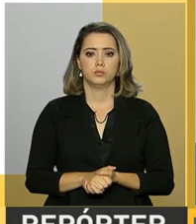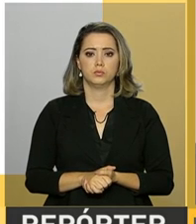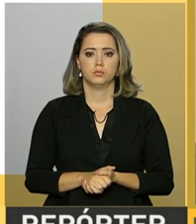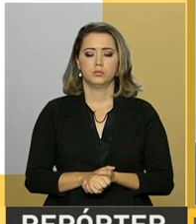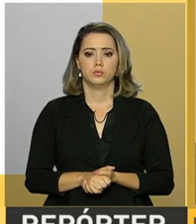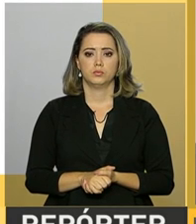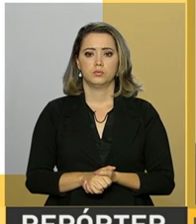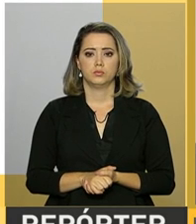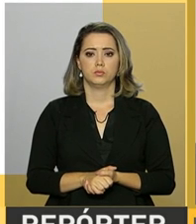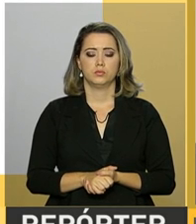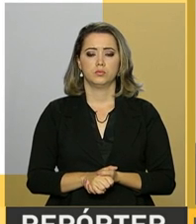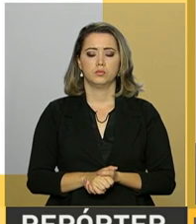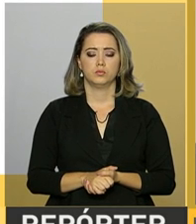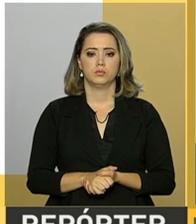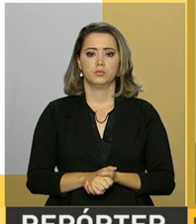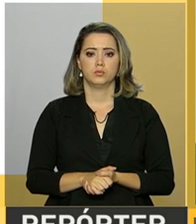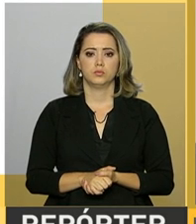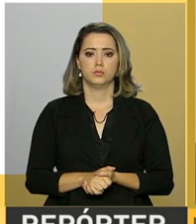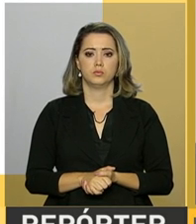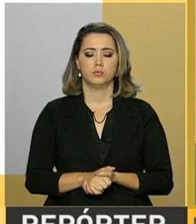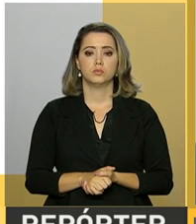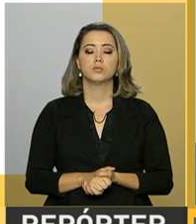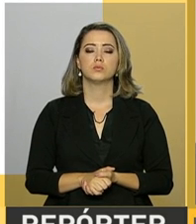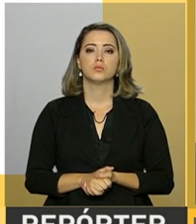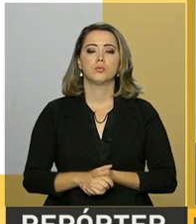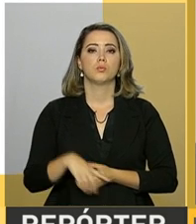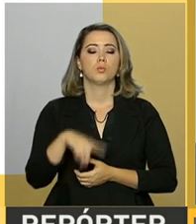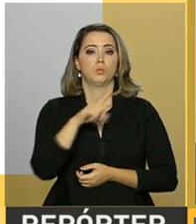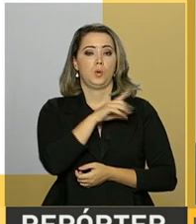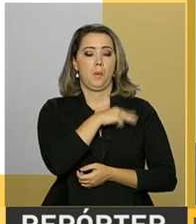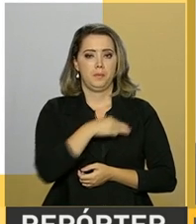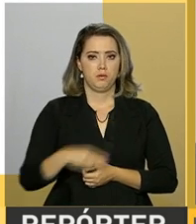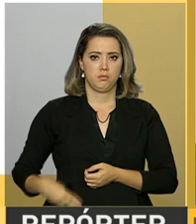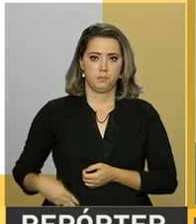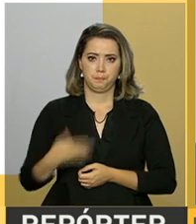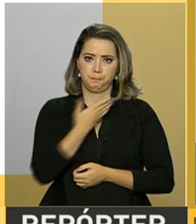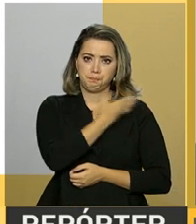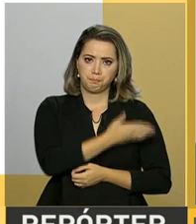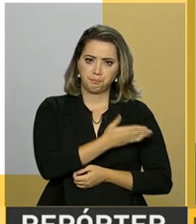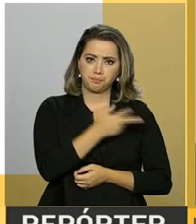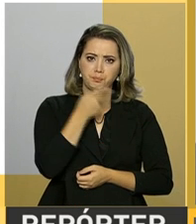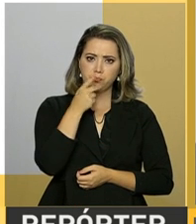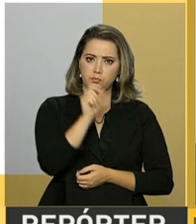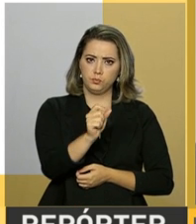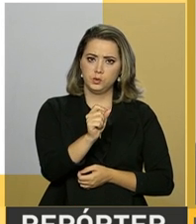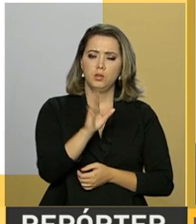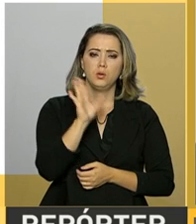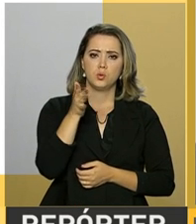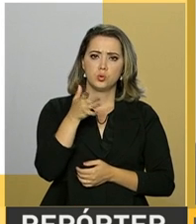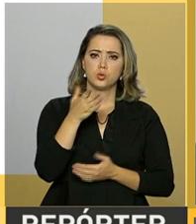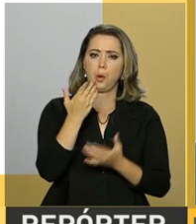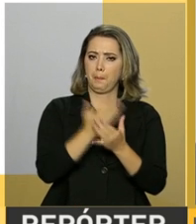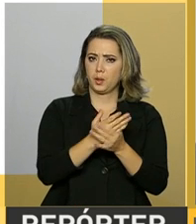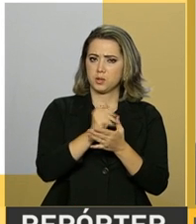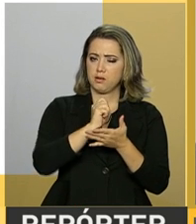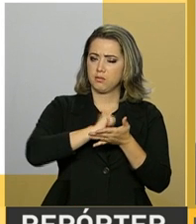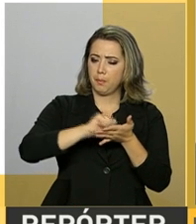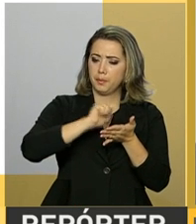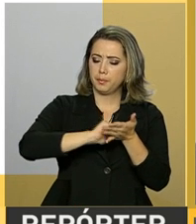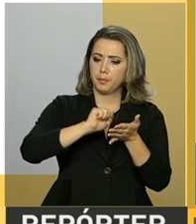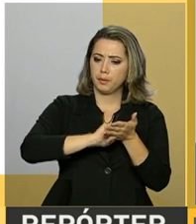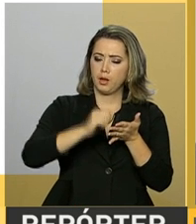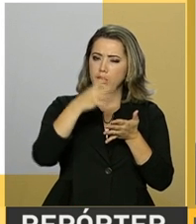gurria descrever o processo é um processo bem feito como todo país que entra né um processo